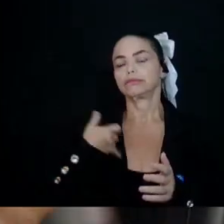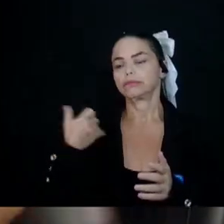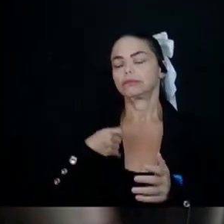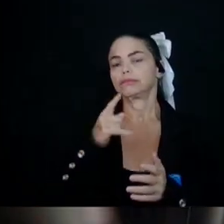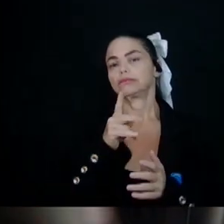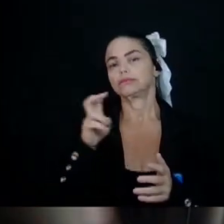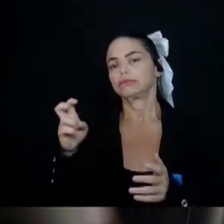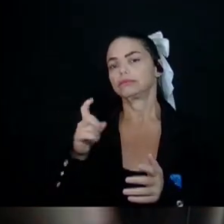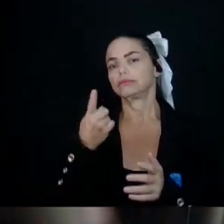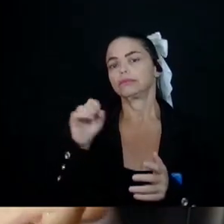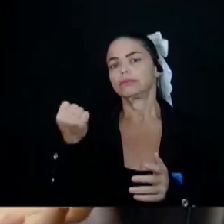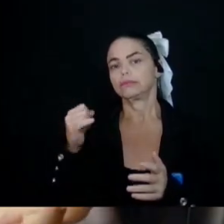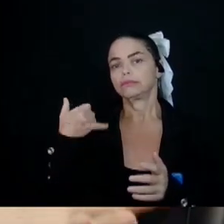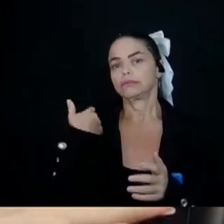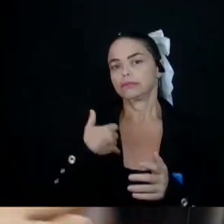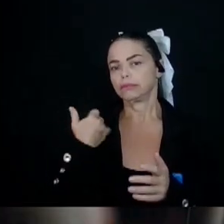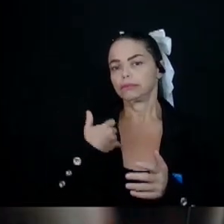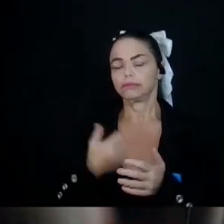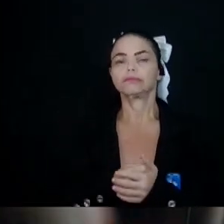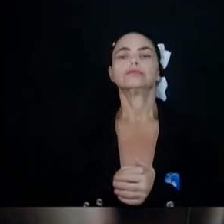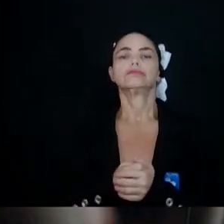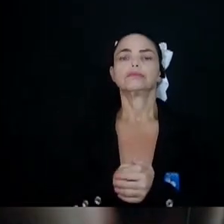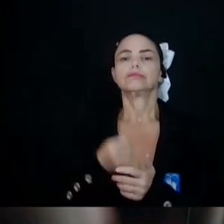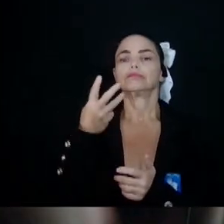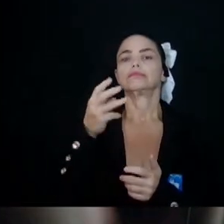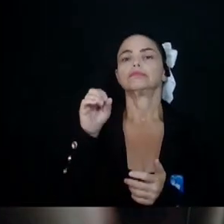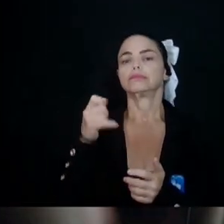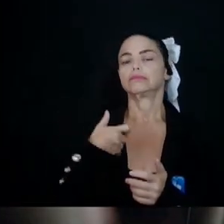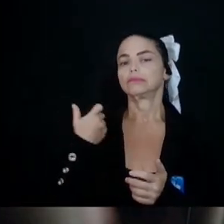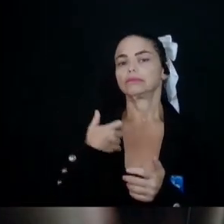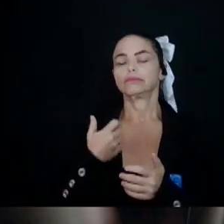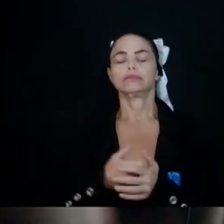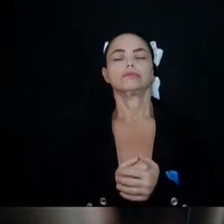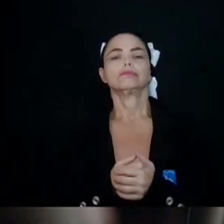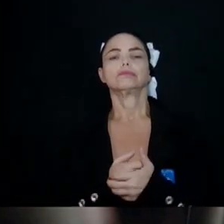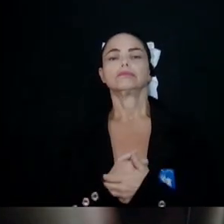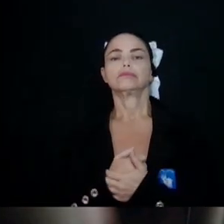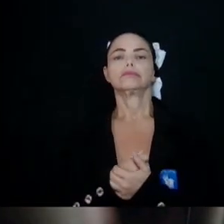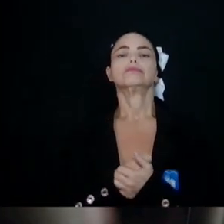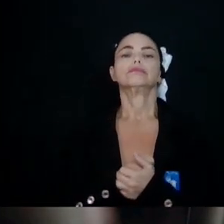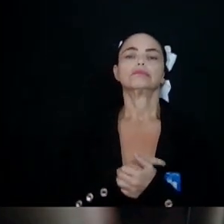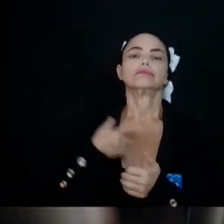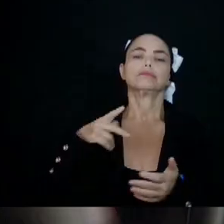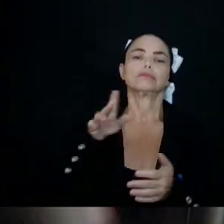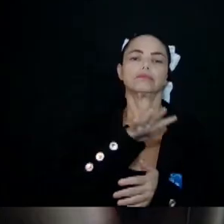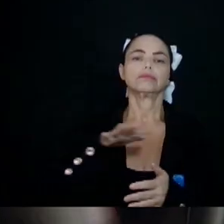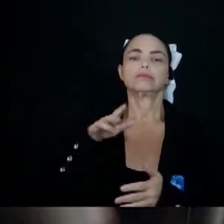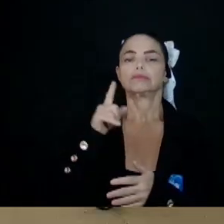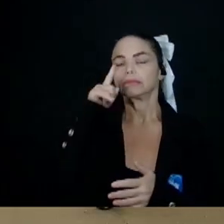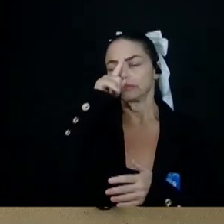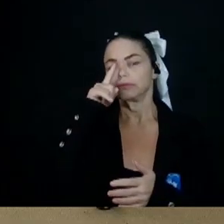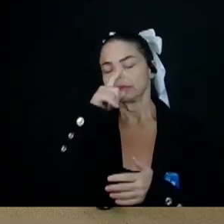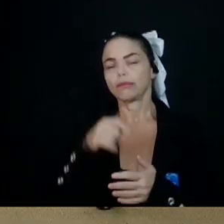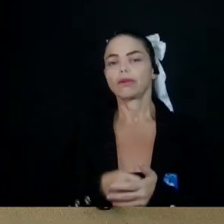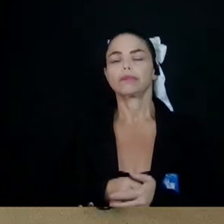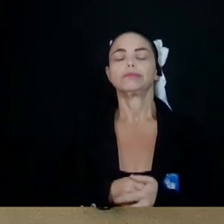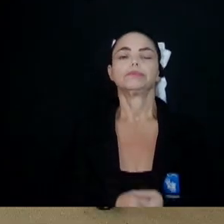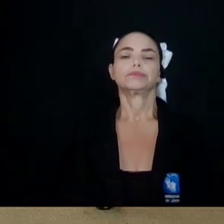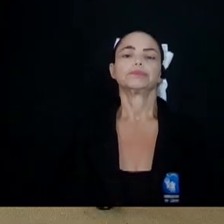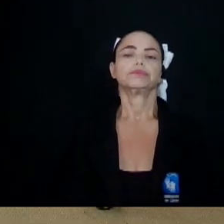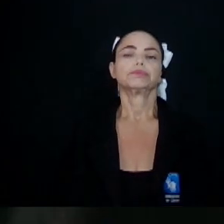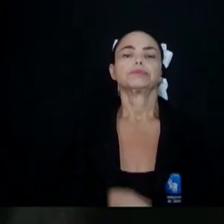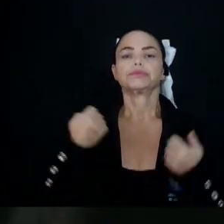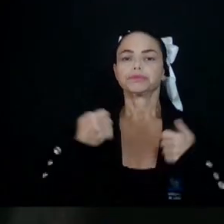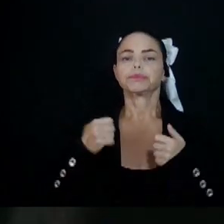15, 18, pessoas de 30, né? Então é um ambiente, na verdade, muito perigoso. E que precisa de um